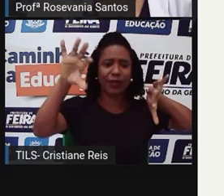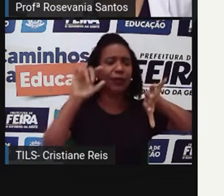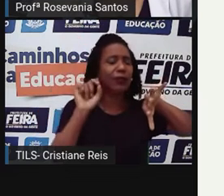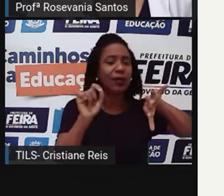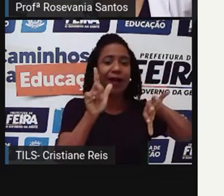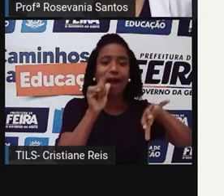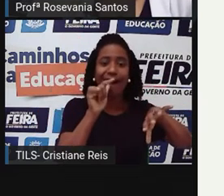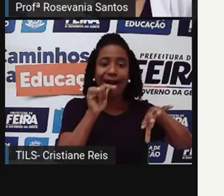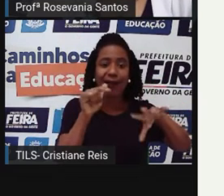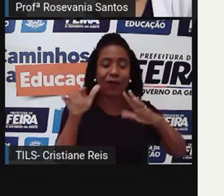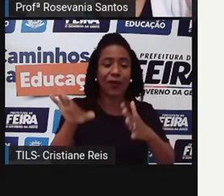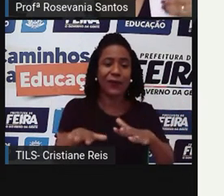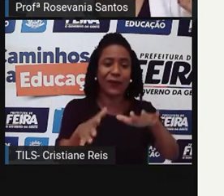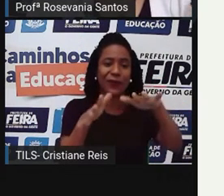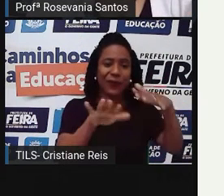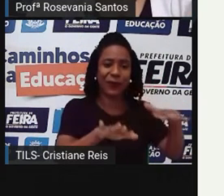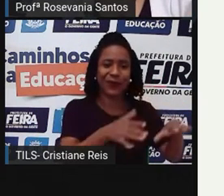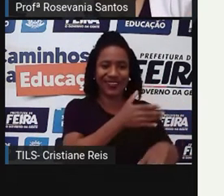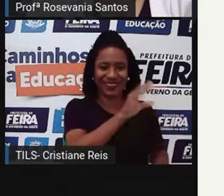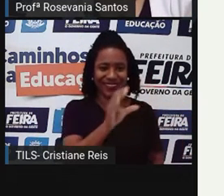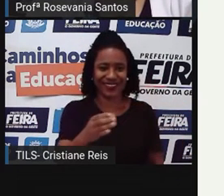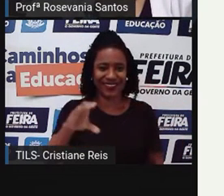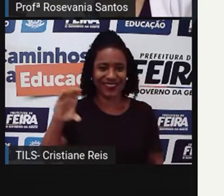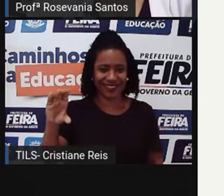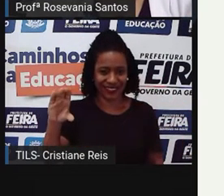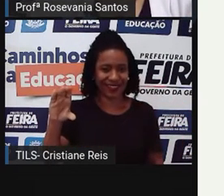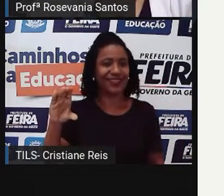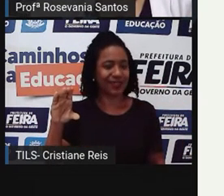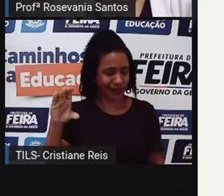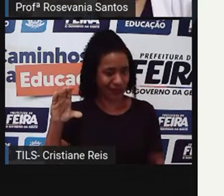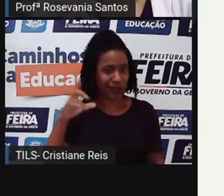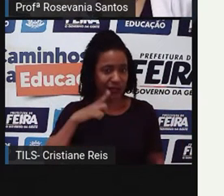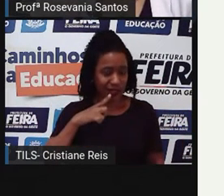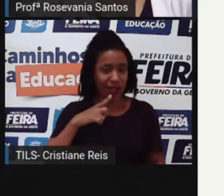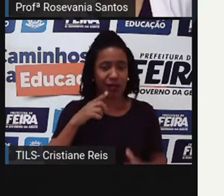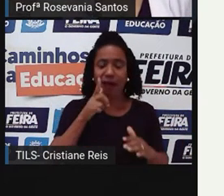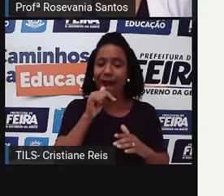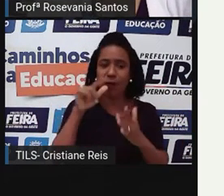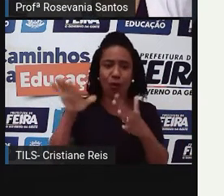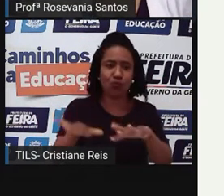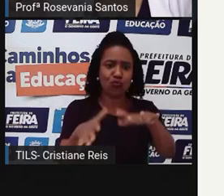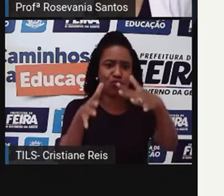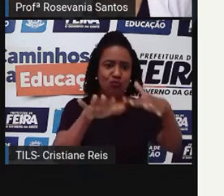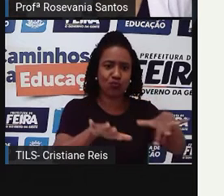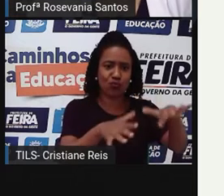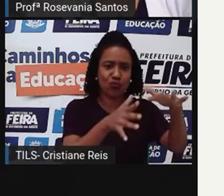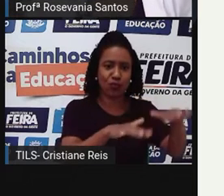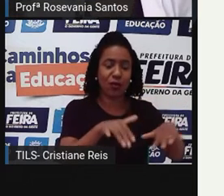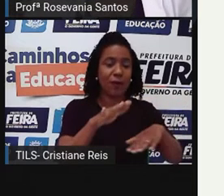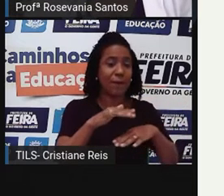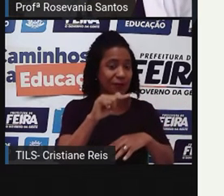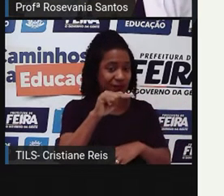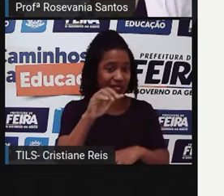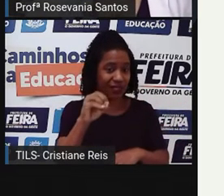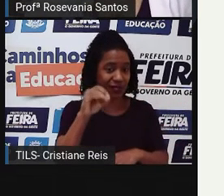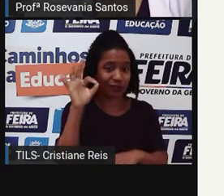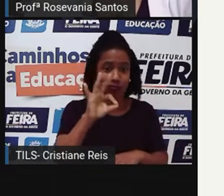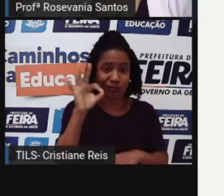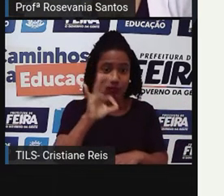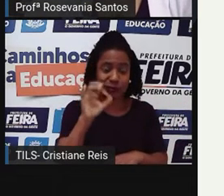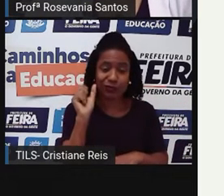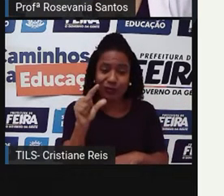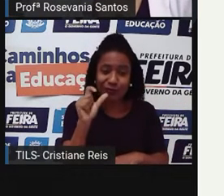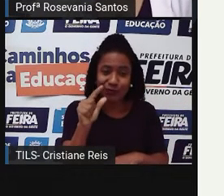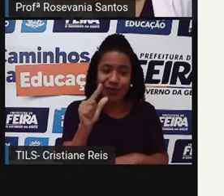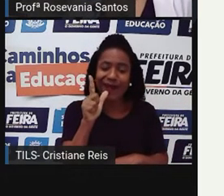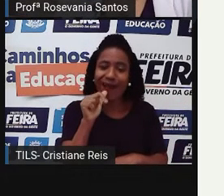viram ali que a gente tem, né, os mais diversos oceanos 70, mais 70% é água, né? Que vão formar